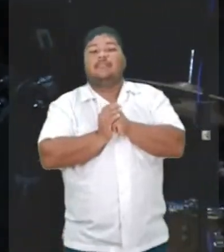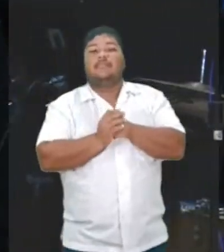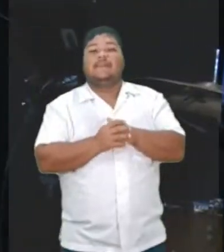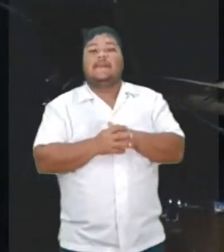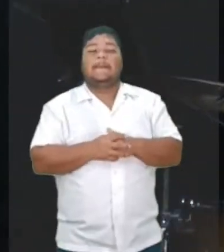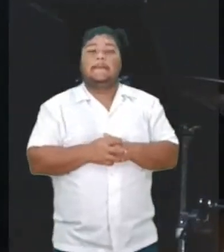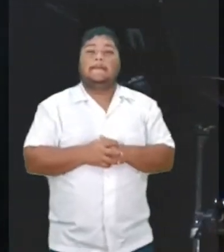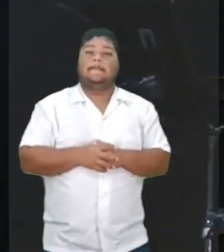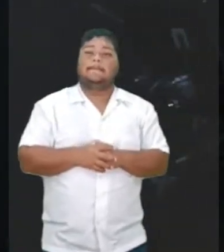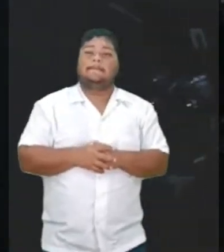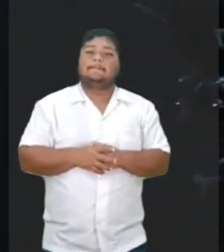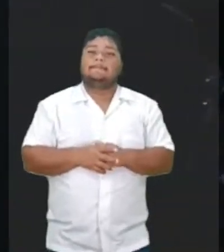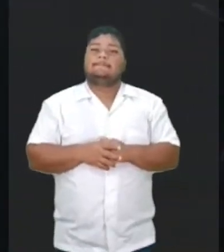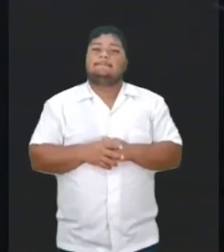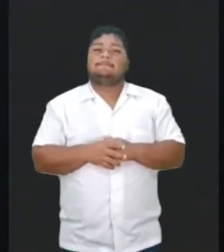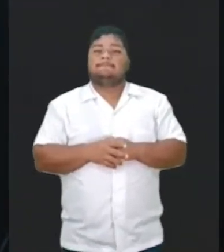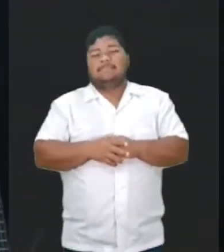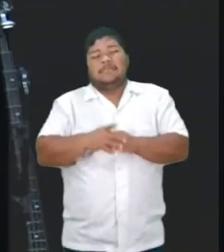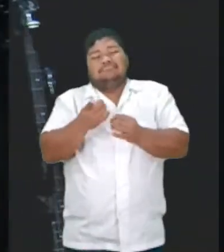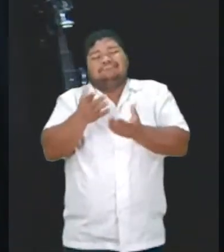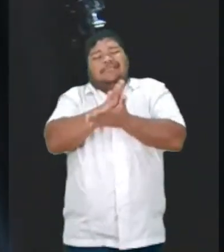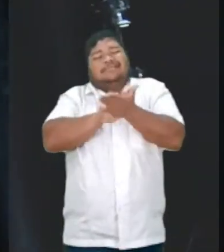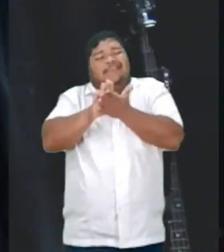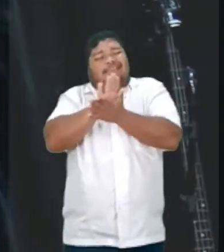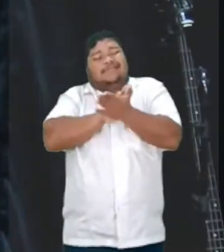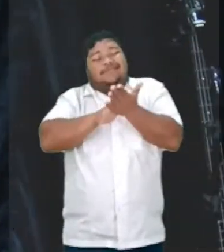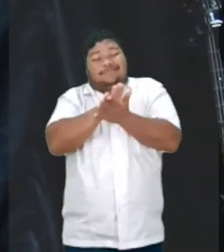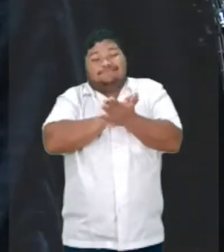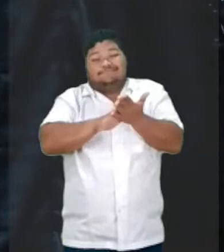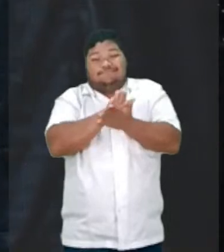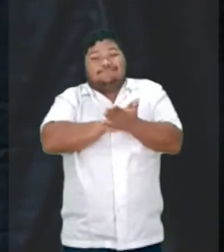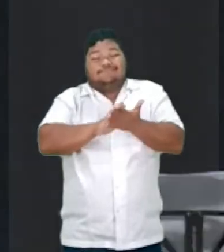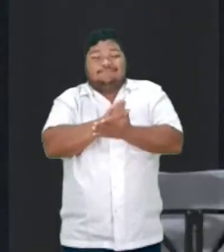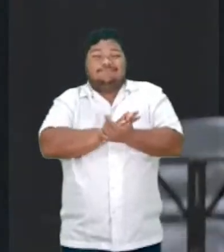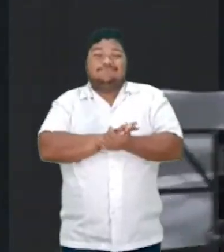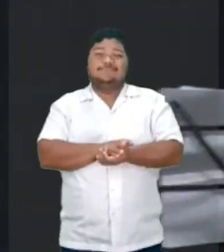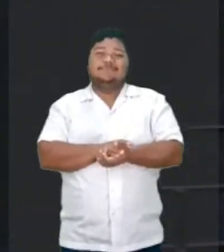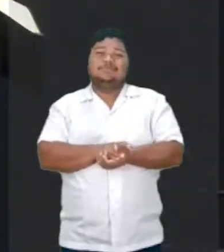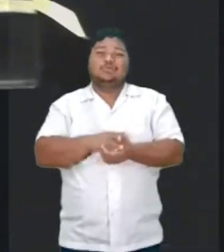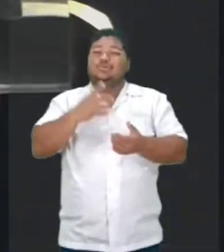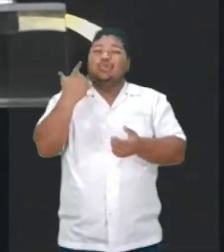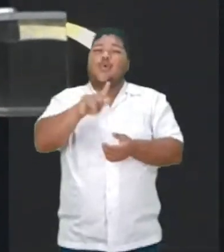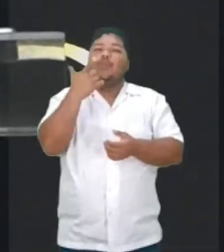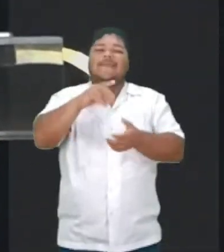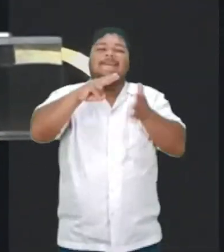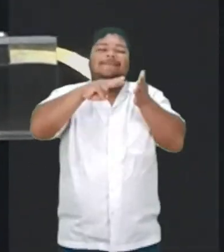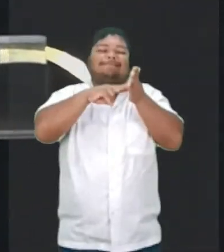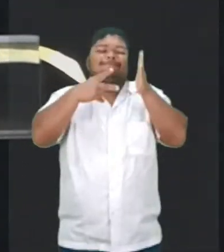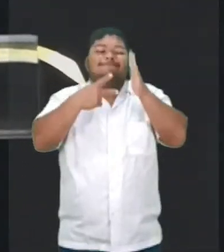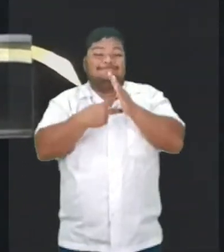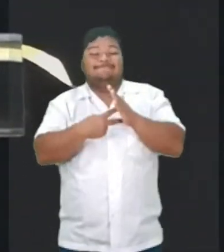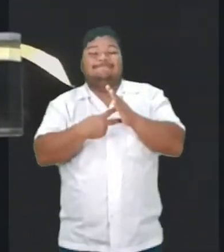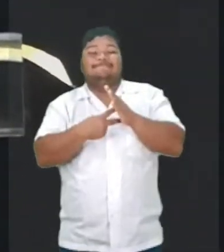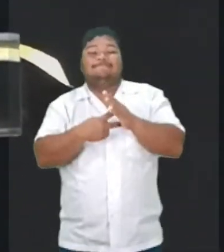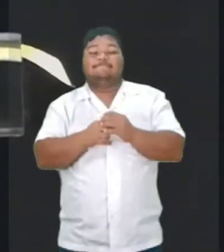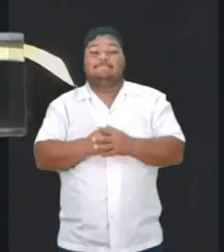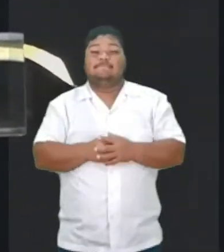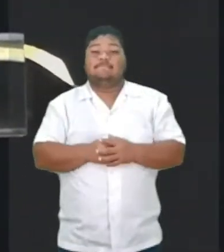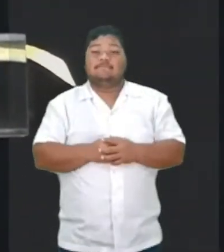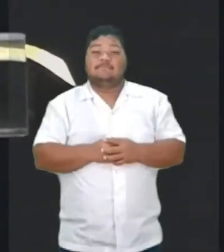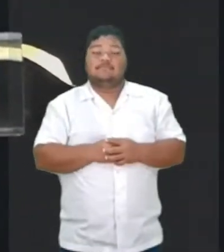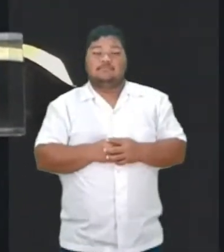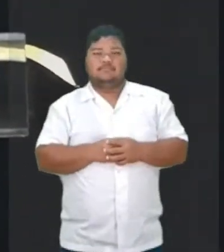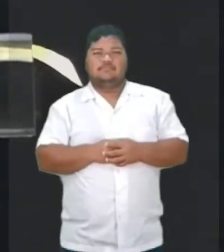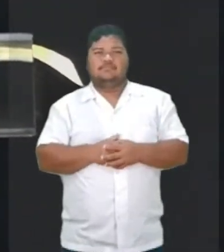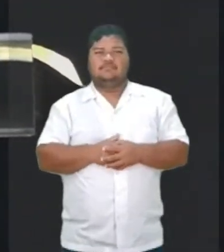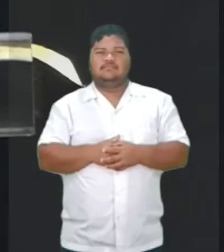dizer com isso? Não é nada, é insignificante. É isso que ele está